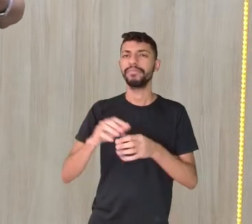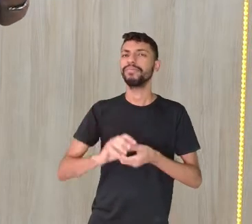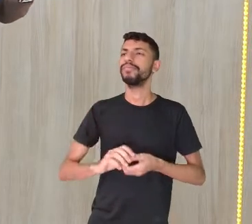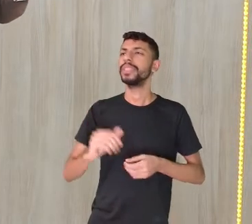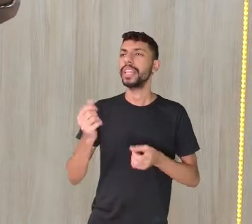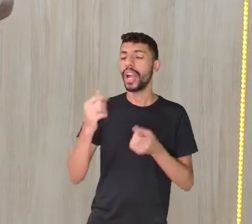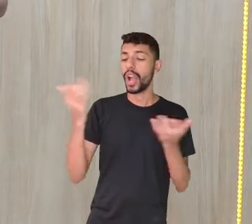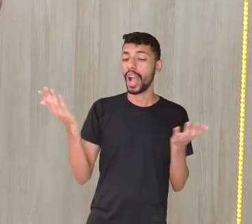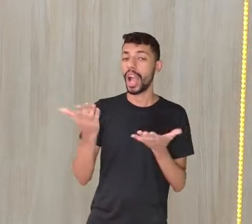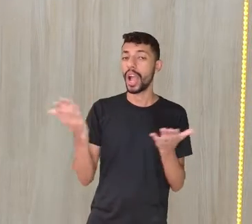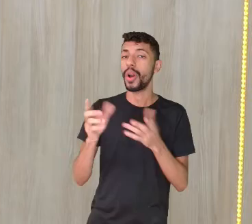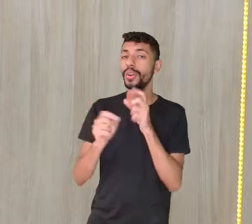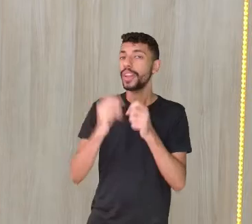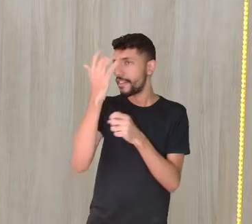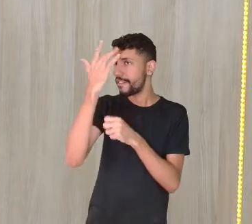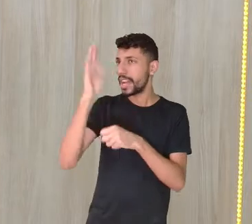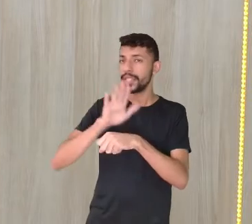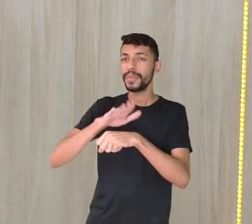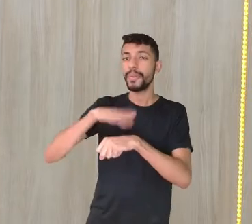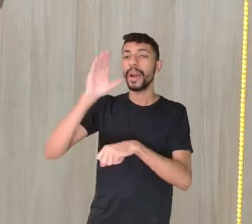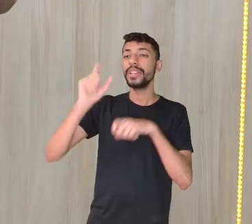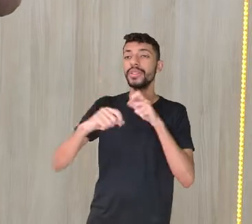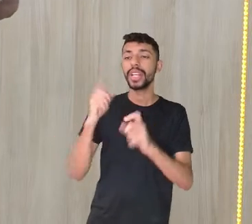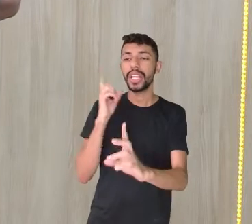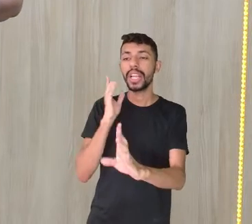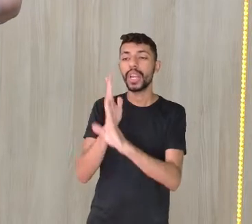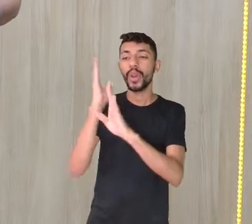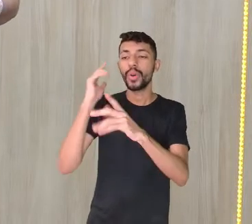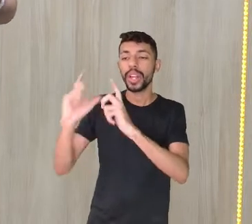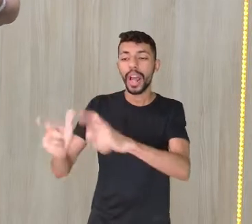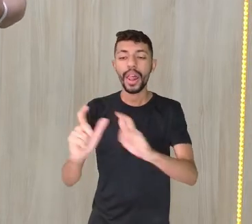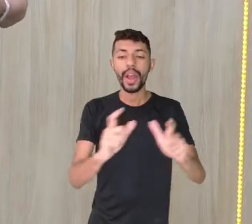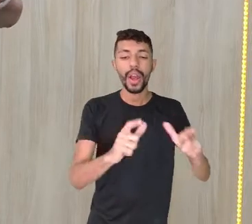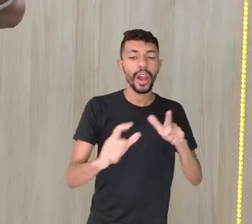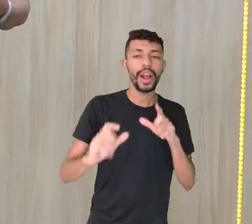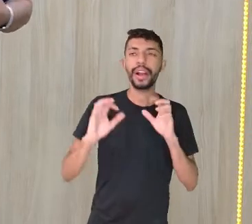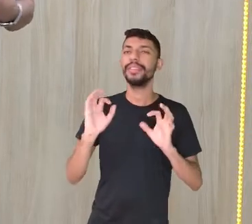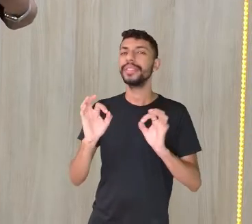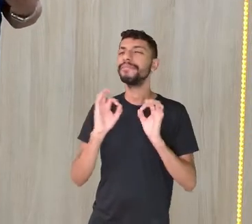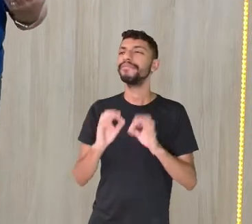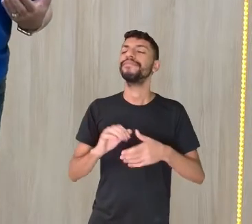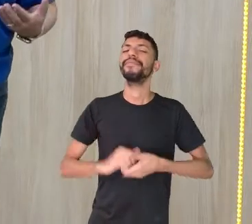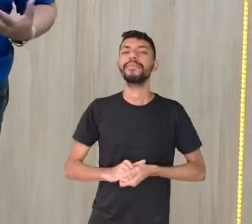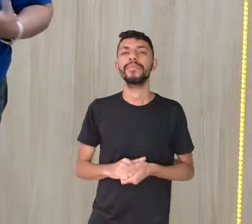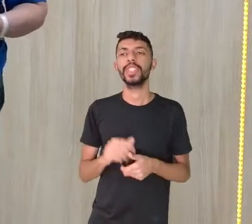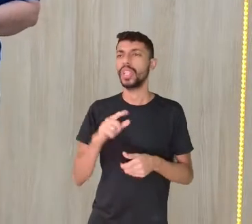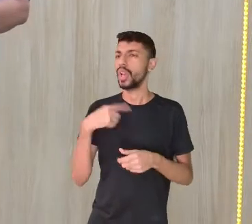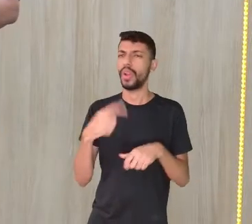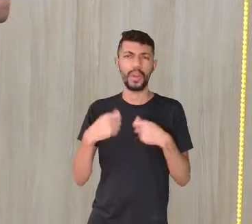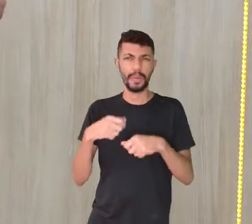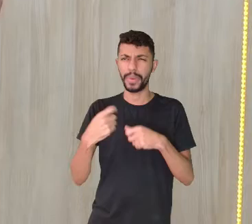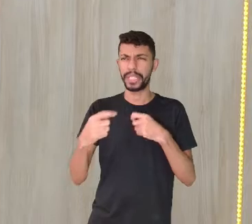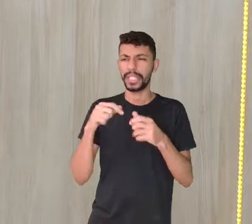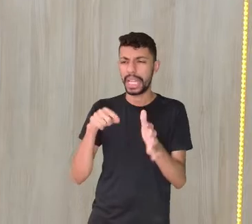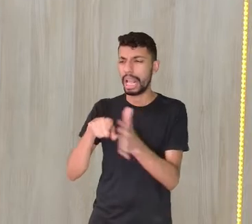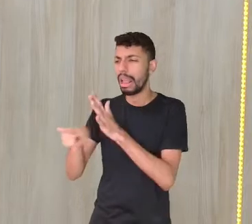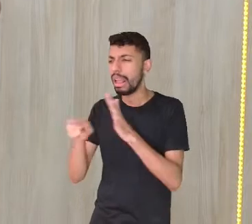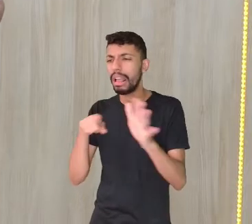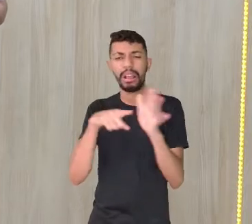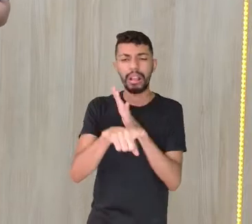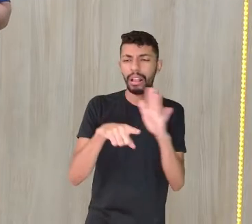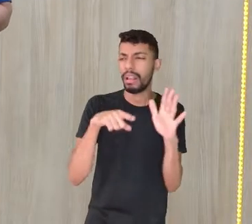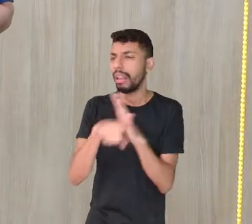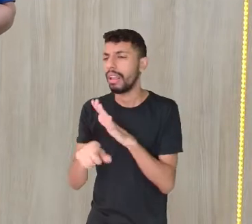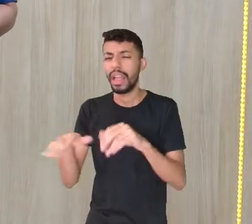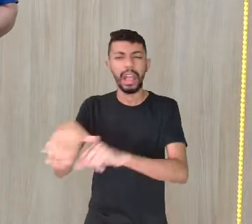mais fácil encontrar locais. A gente agora não perde tanto tempo perguntando a alguém mais experiente onde é que fica tal rua,